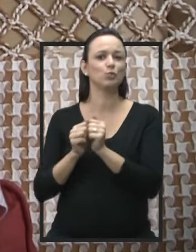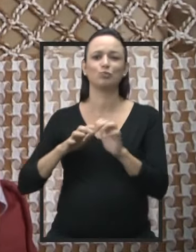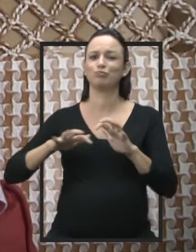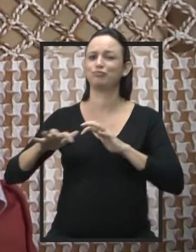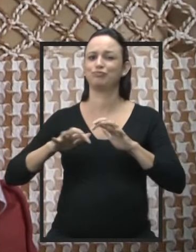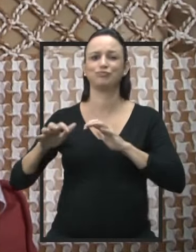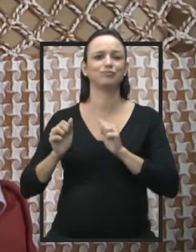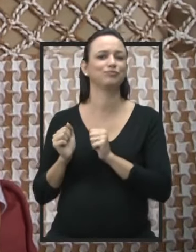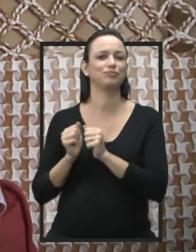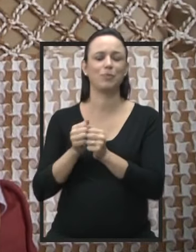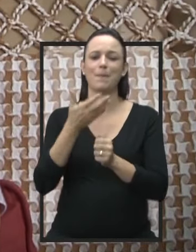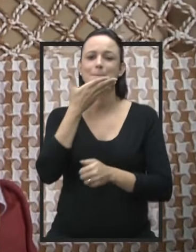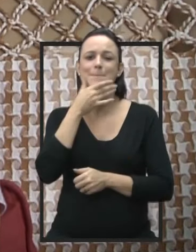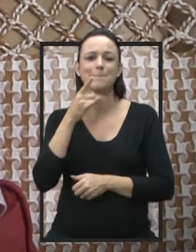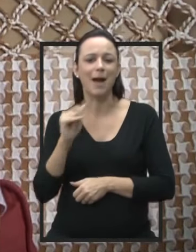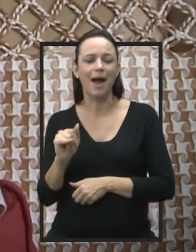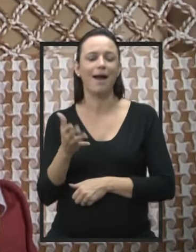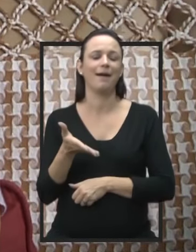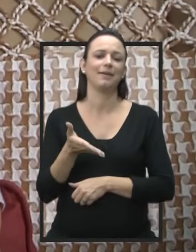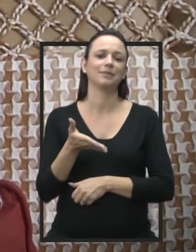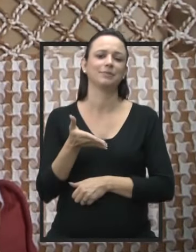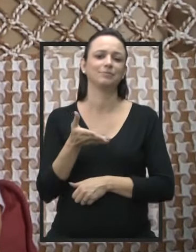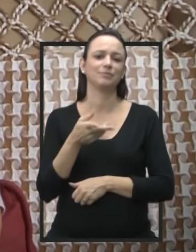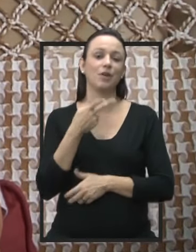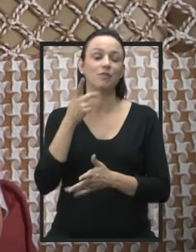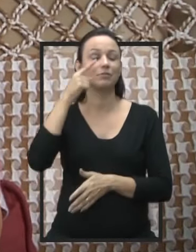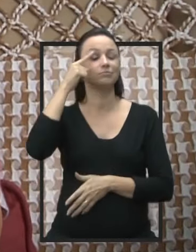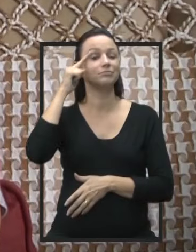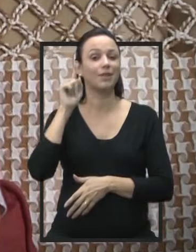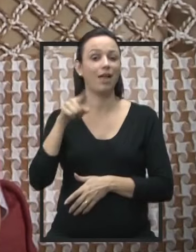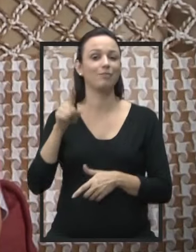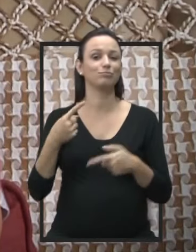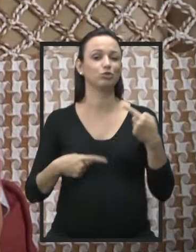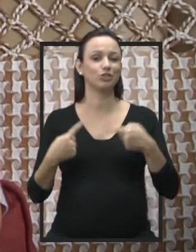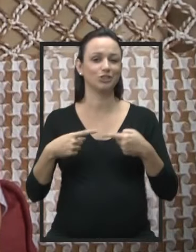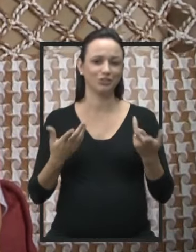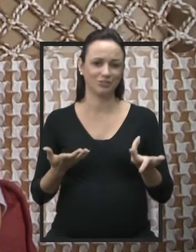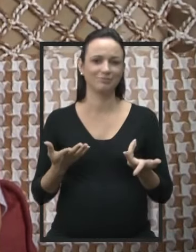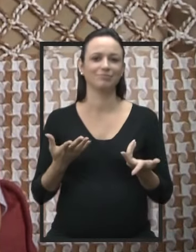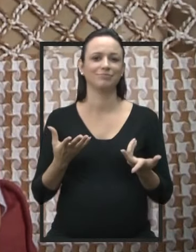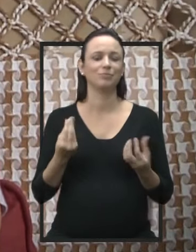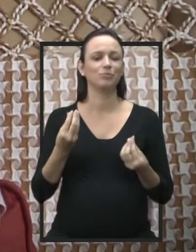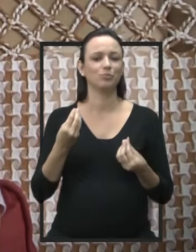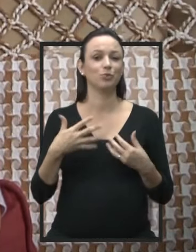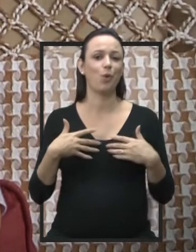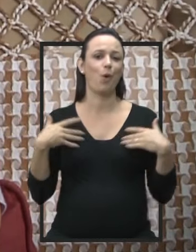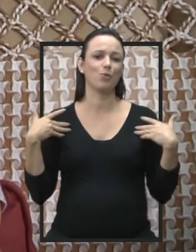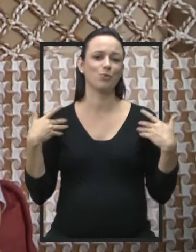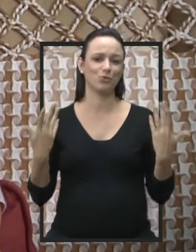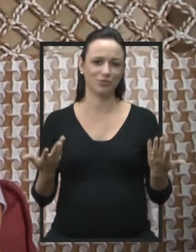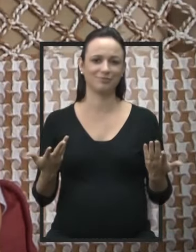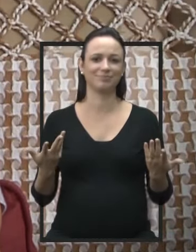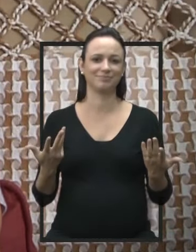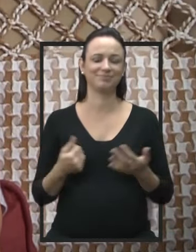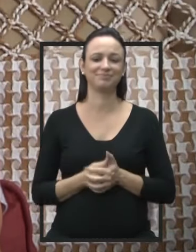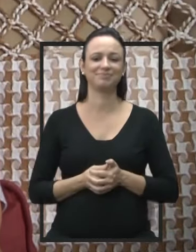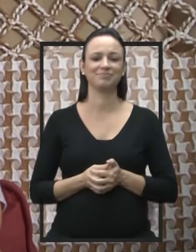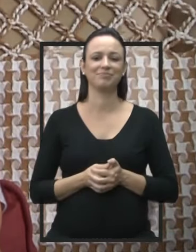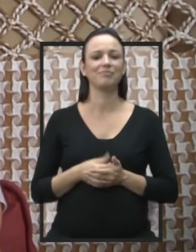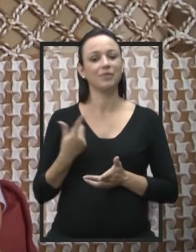nós, o papai, agora vamos falar o Zezinho Magalhães político, era um motivo de grande orgulho. Então nós tínhamos